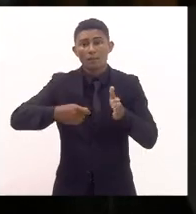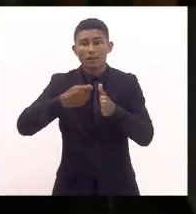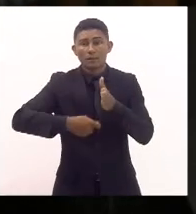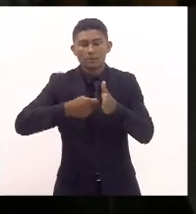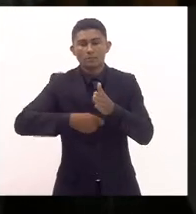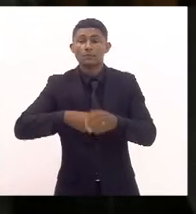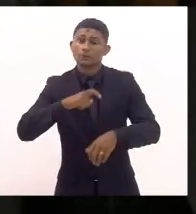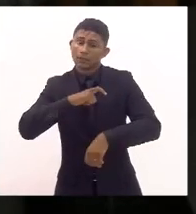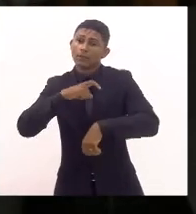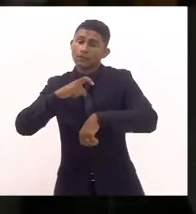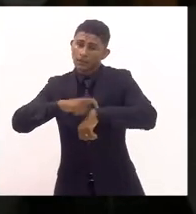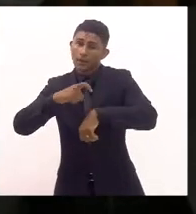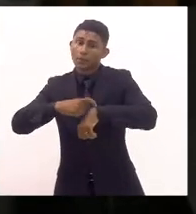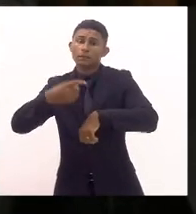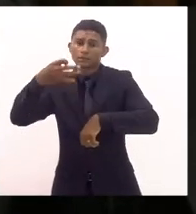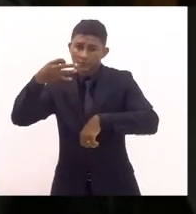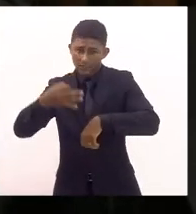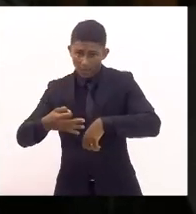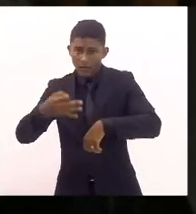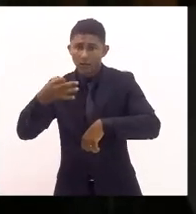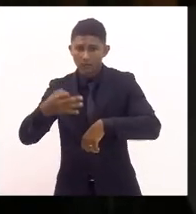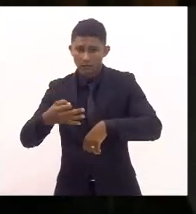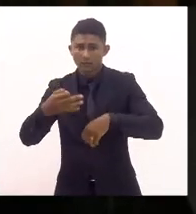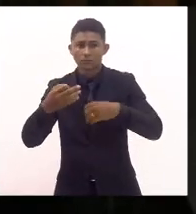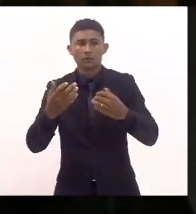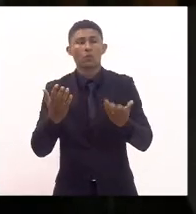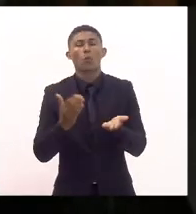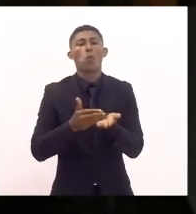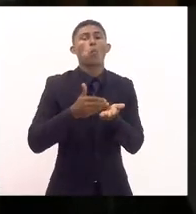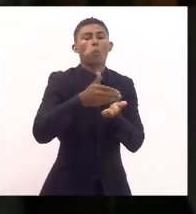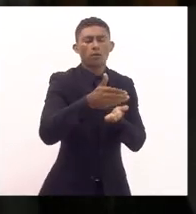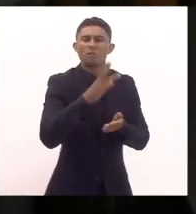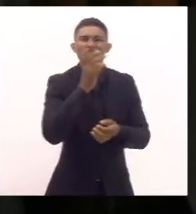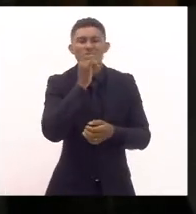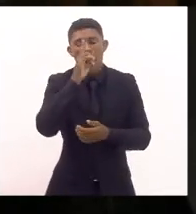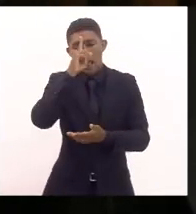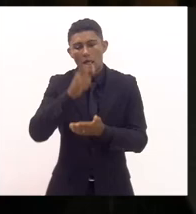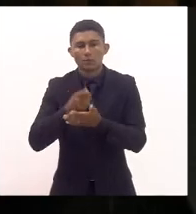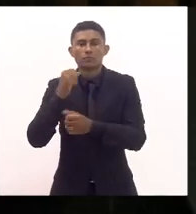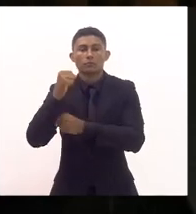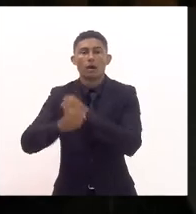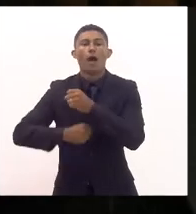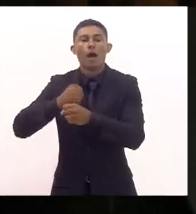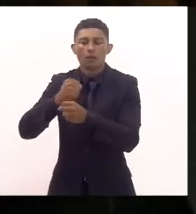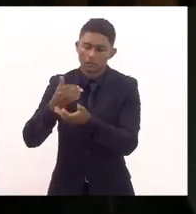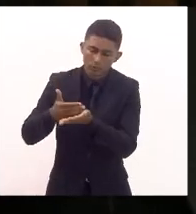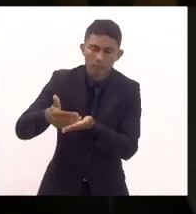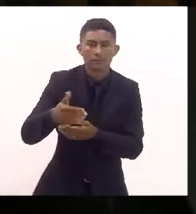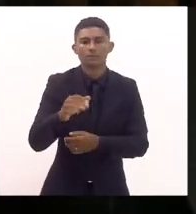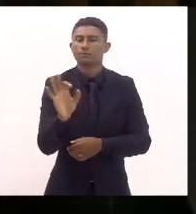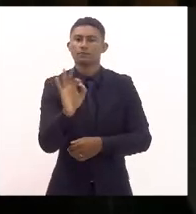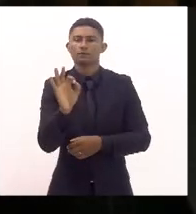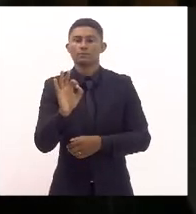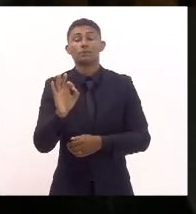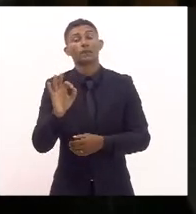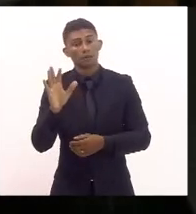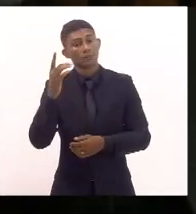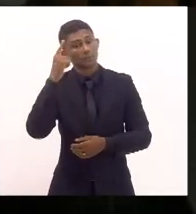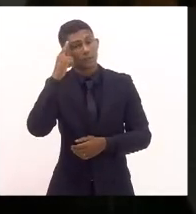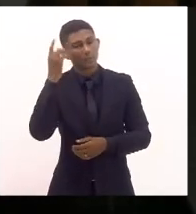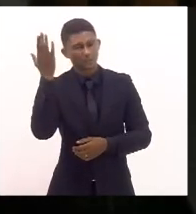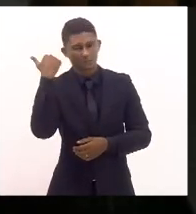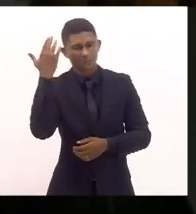para ser implantada não será no ano seguinte e aquela que estava tramitando